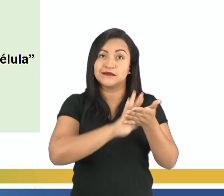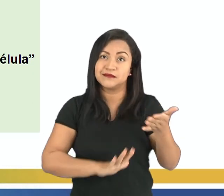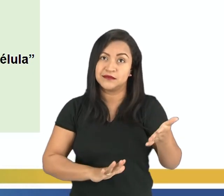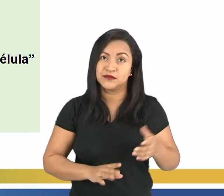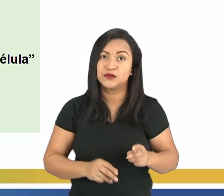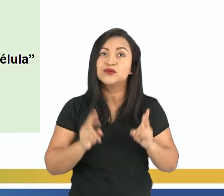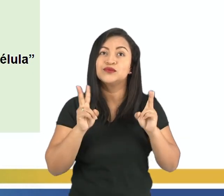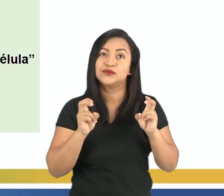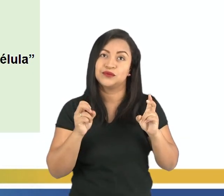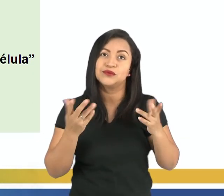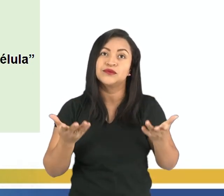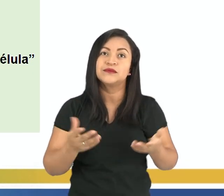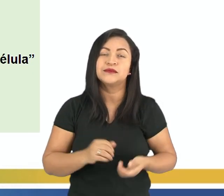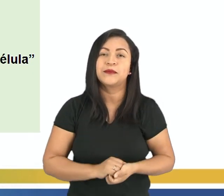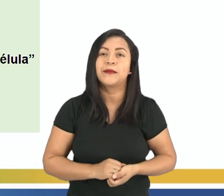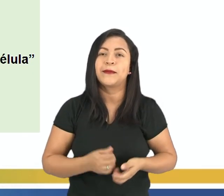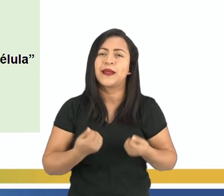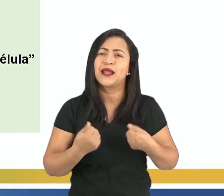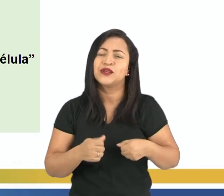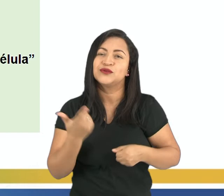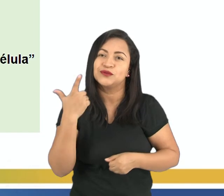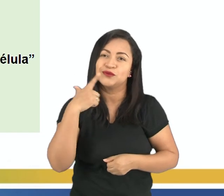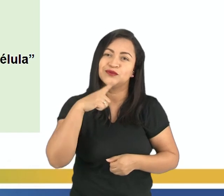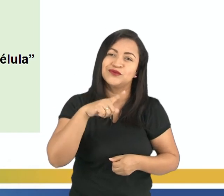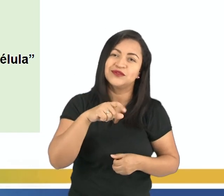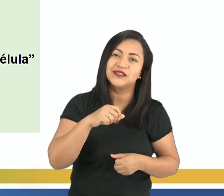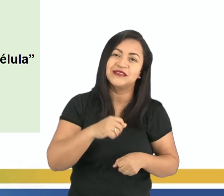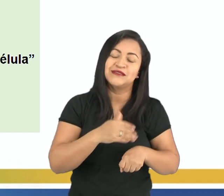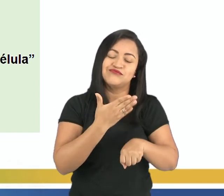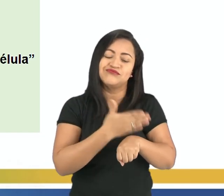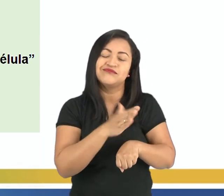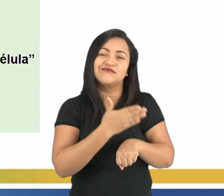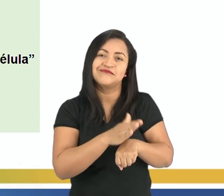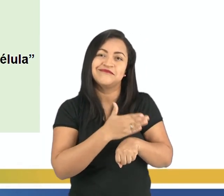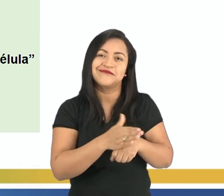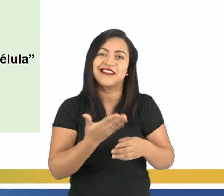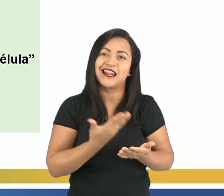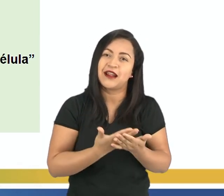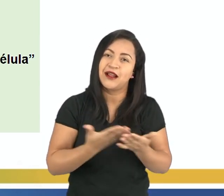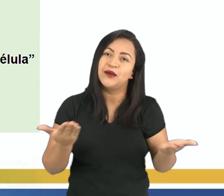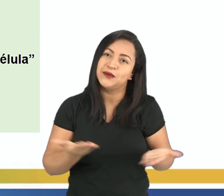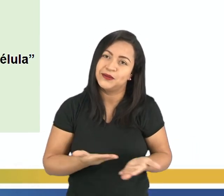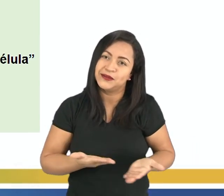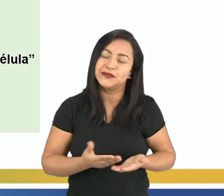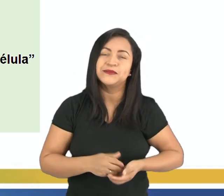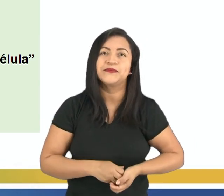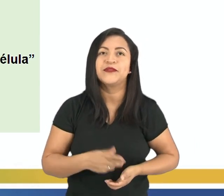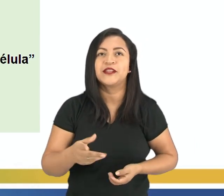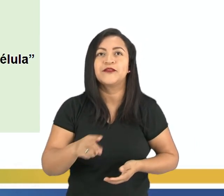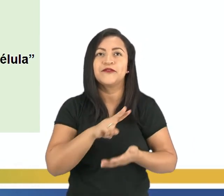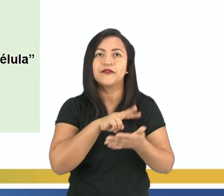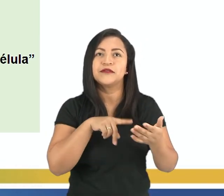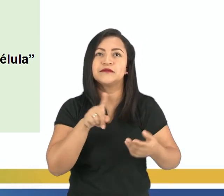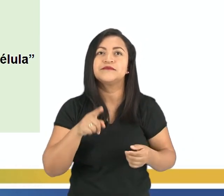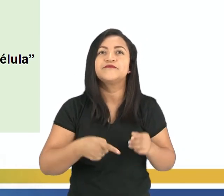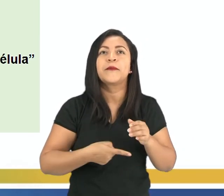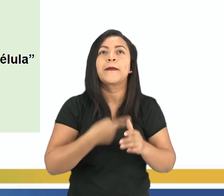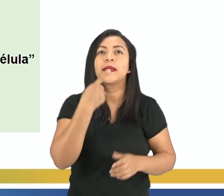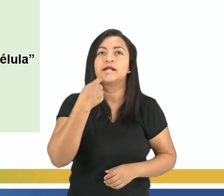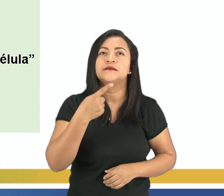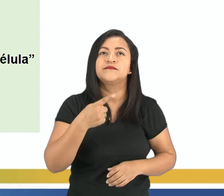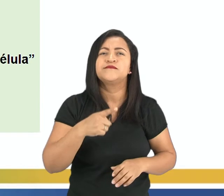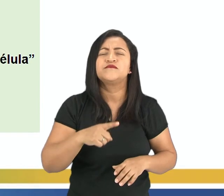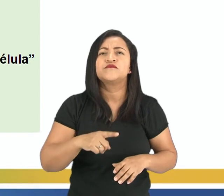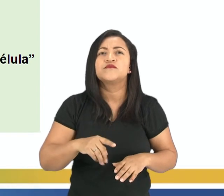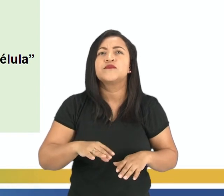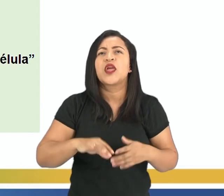sobre esse assunto para que a gente possa exercitar o conteúdo que nós vimos na aula de hoje. Então, eu vou ler para vocês. Primeira questão. Qual